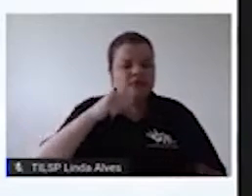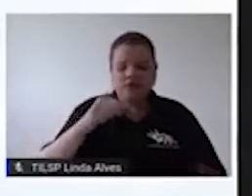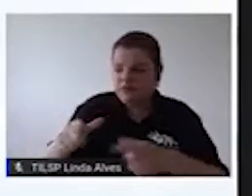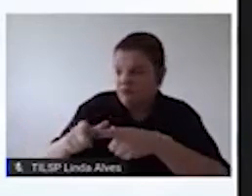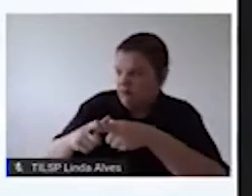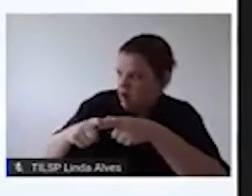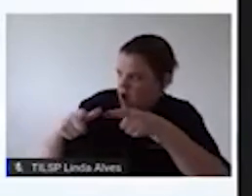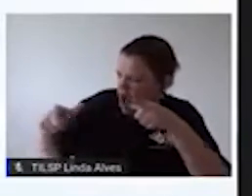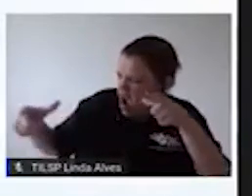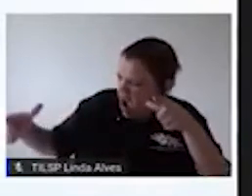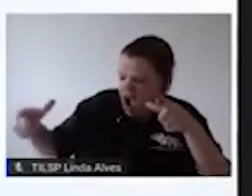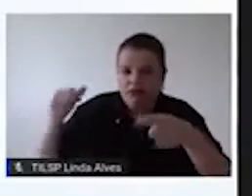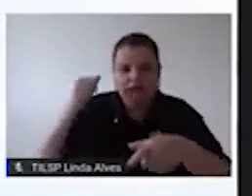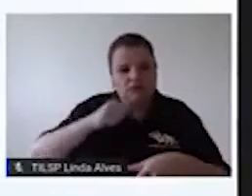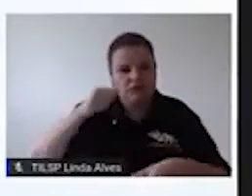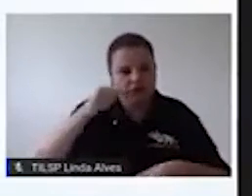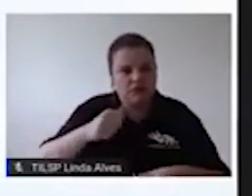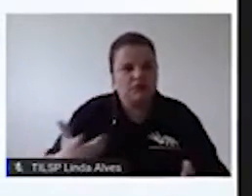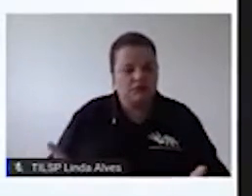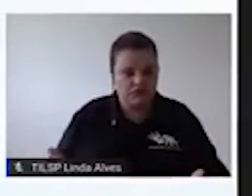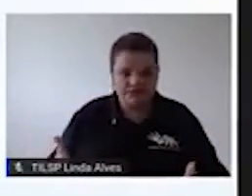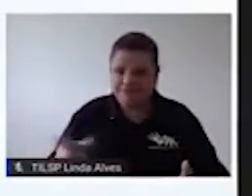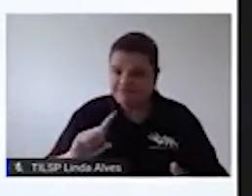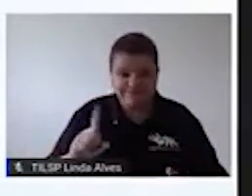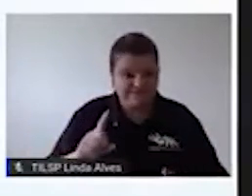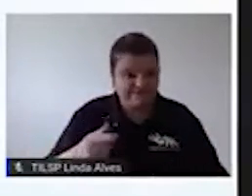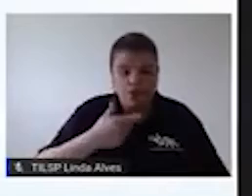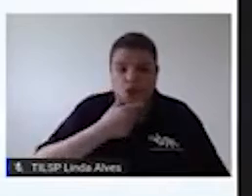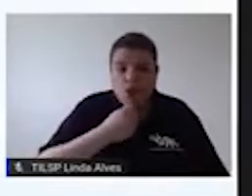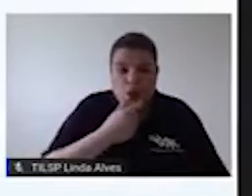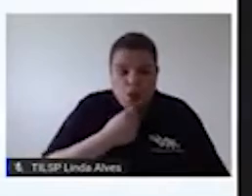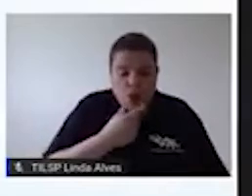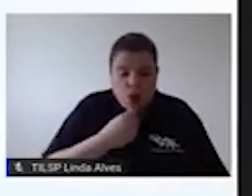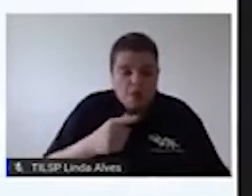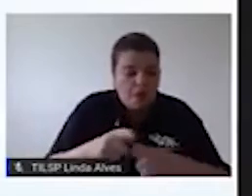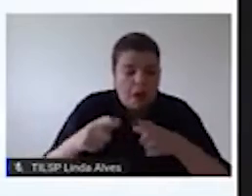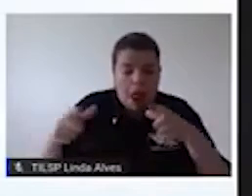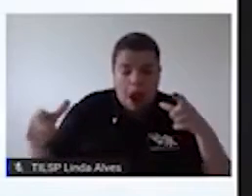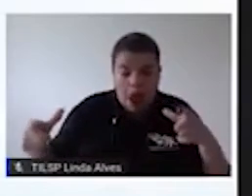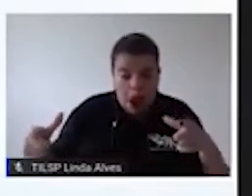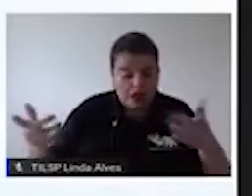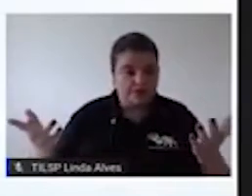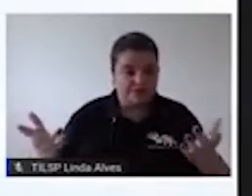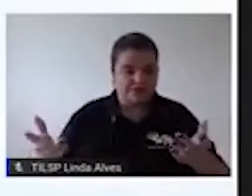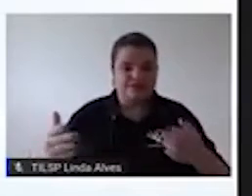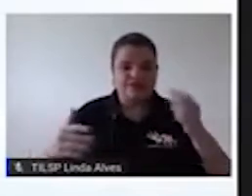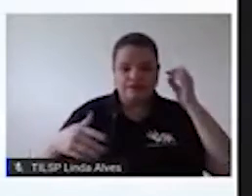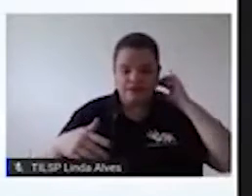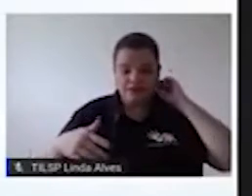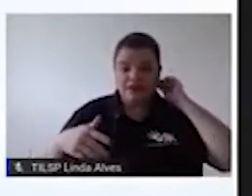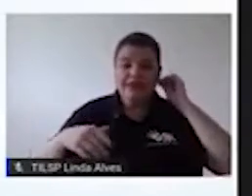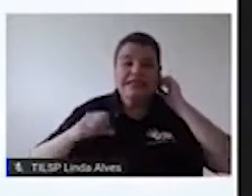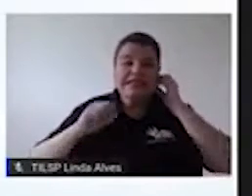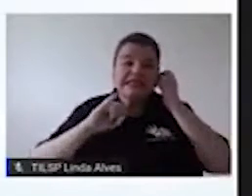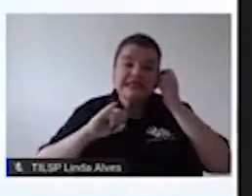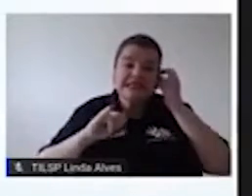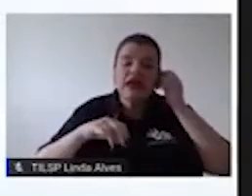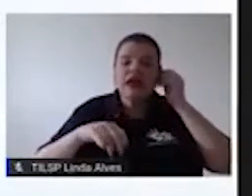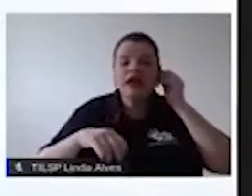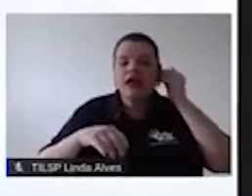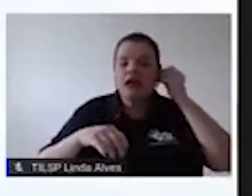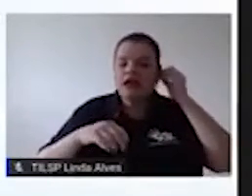o trabalho. Quanto mais o Estado ou o município maior, né, do ponto de